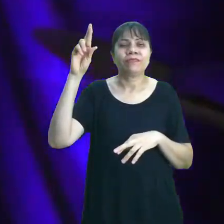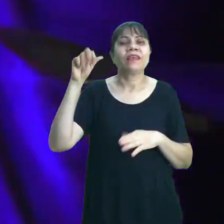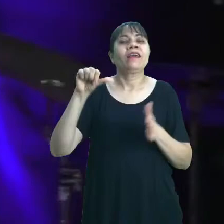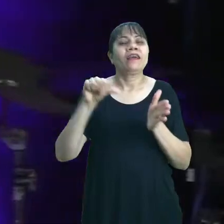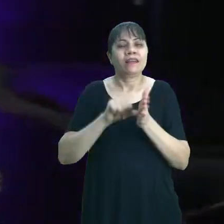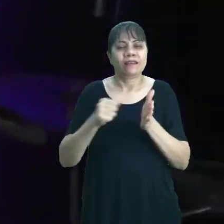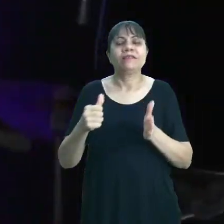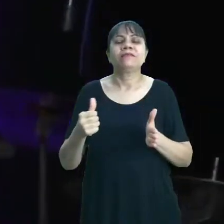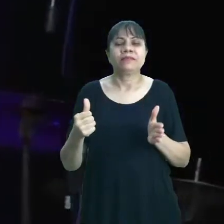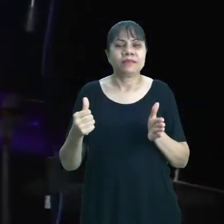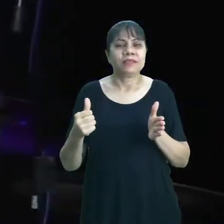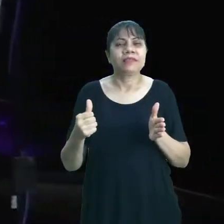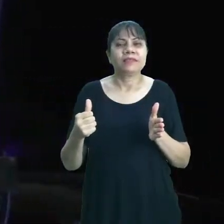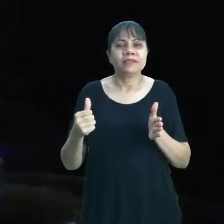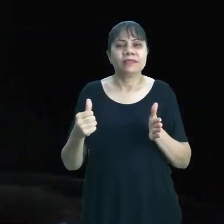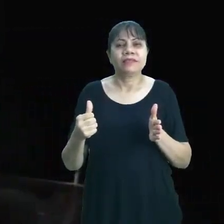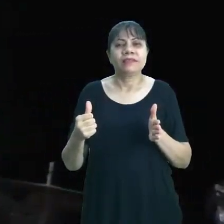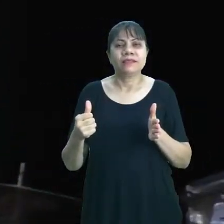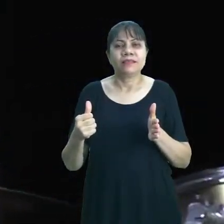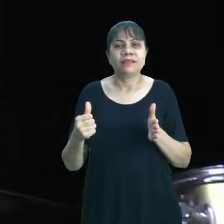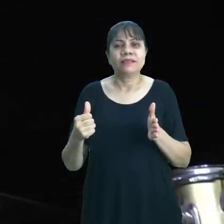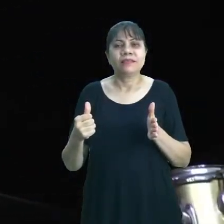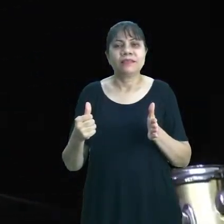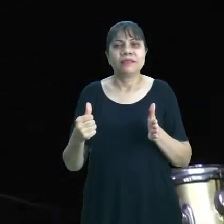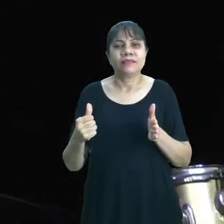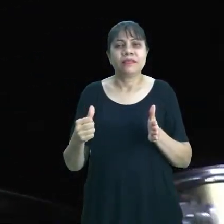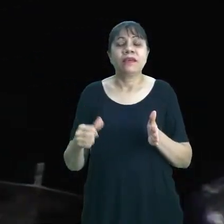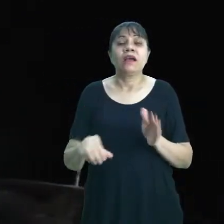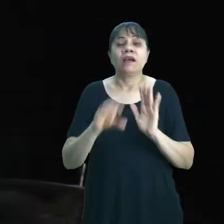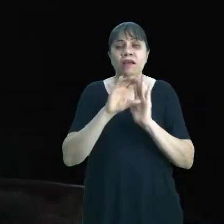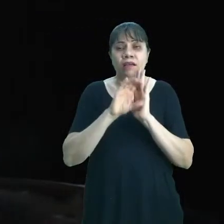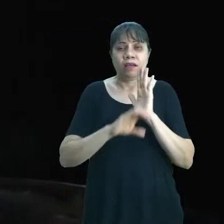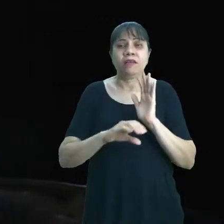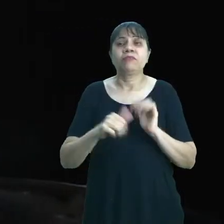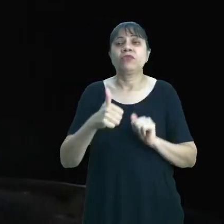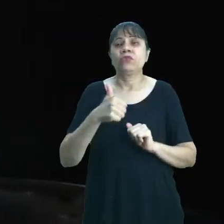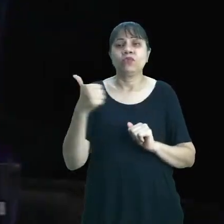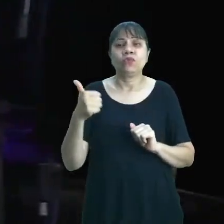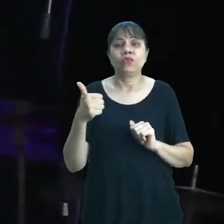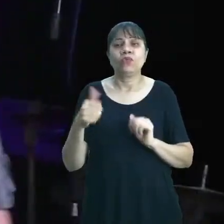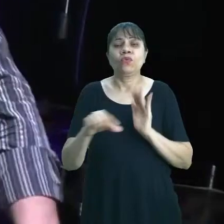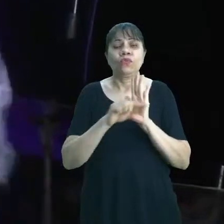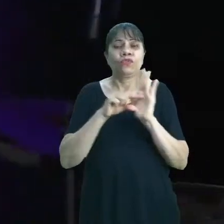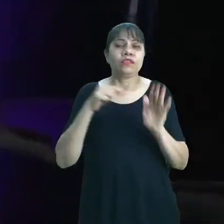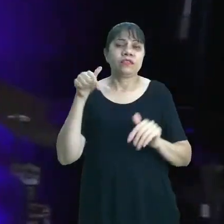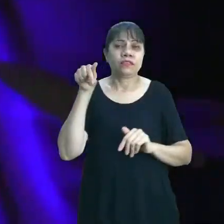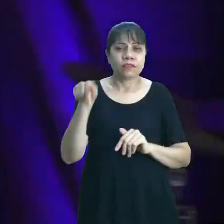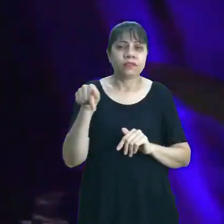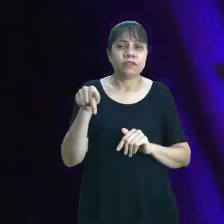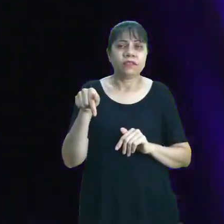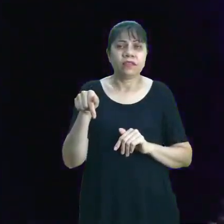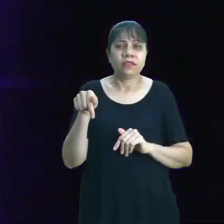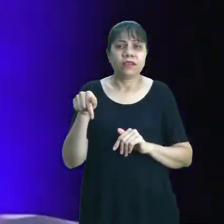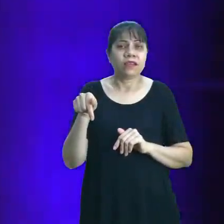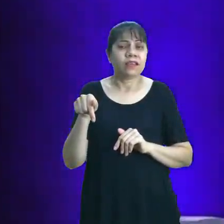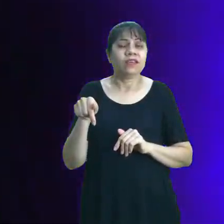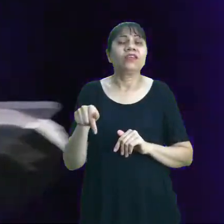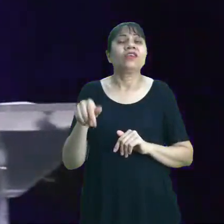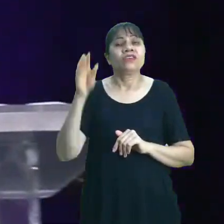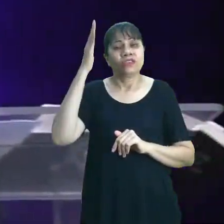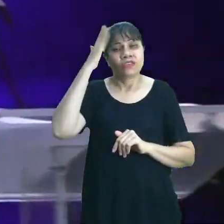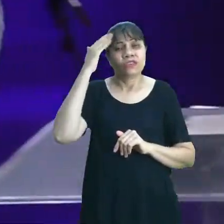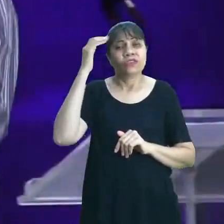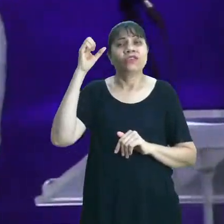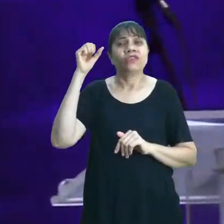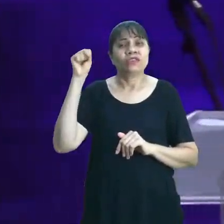delas. No capítulo 1 de Provérbios, versículo 7, o mesmo Salomão diz assim: o